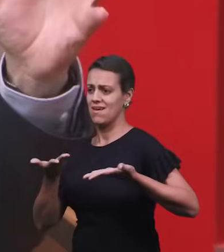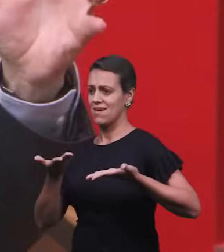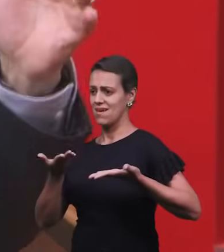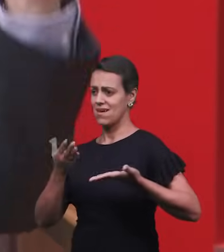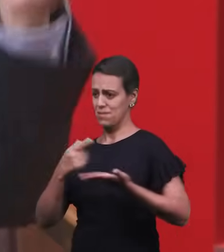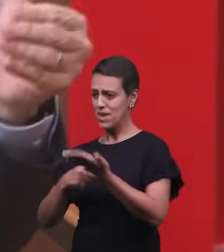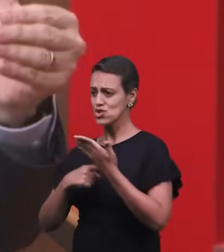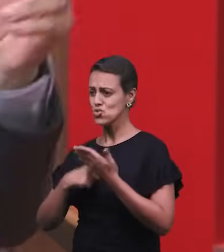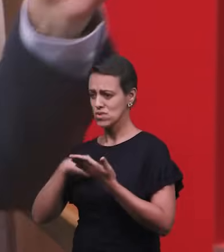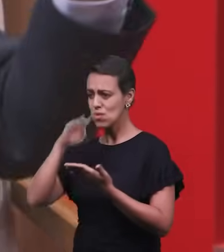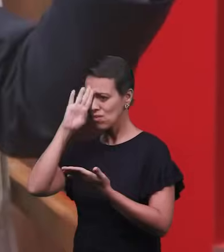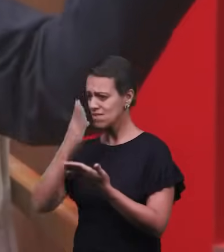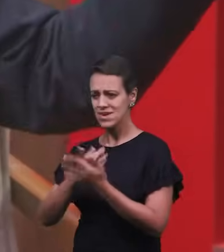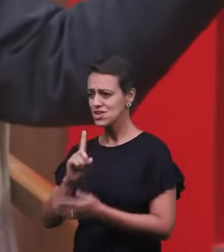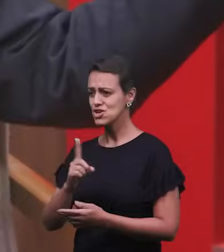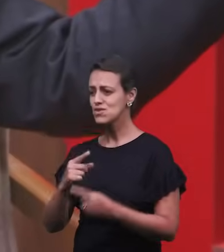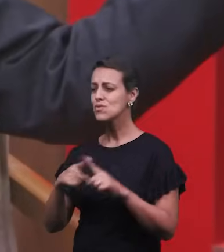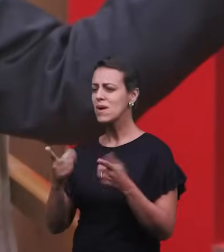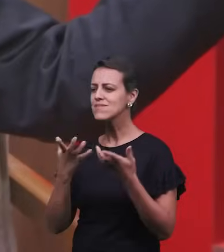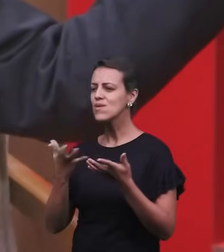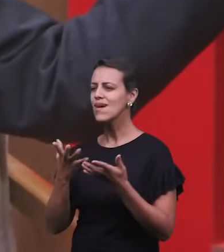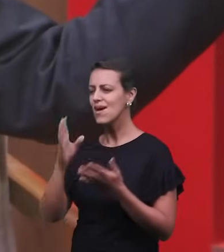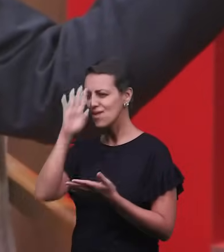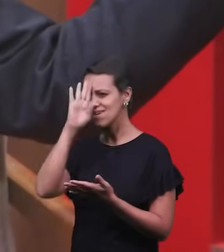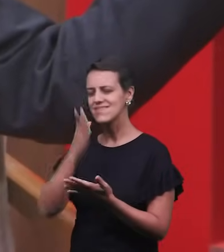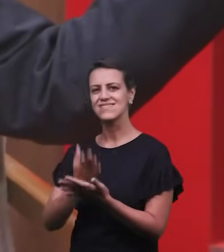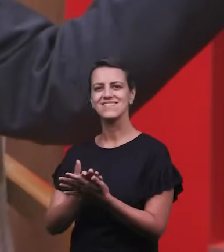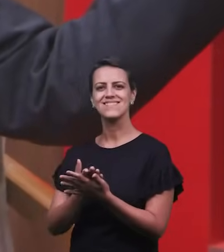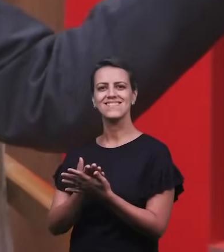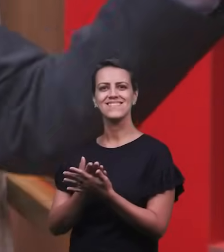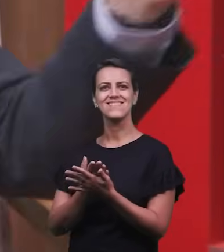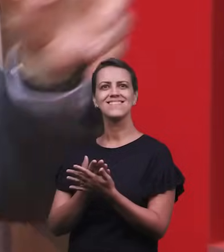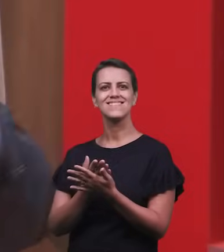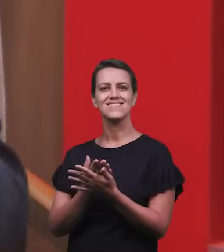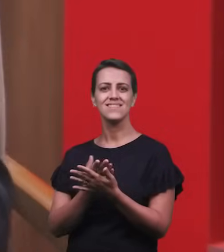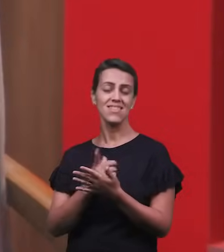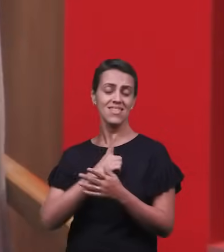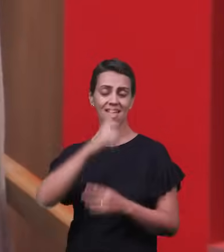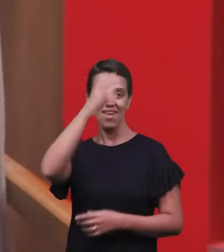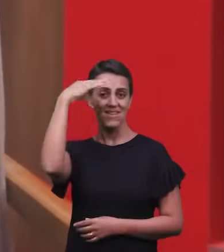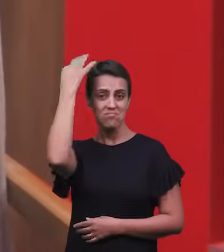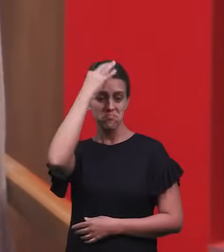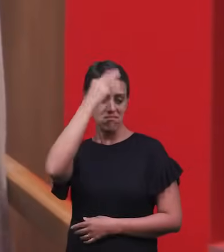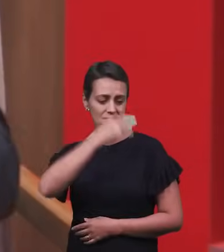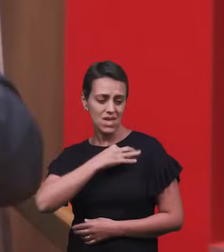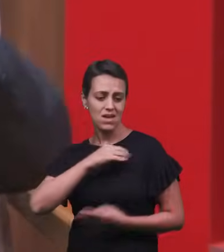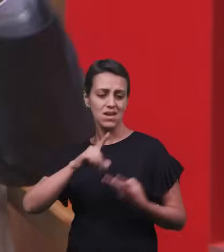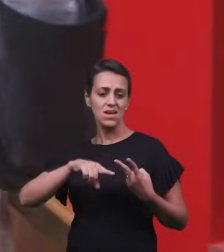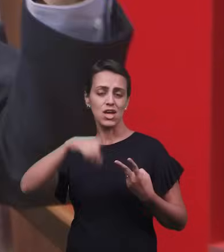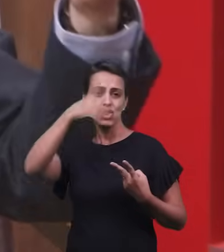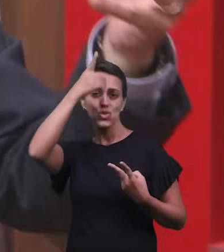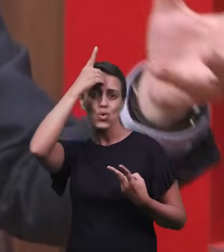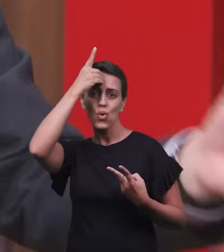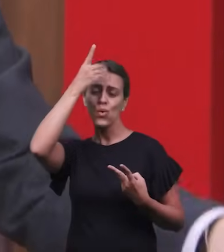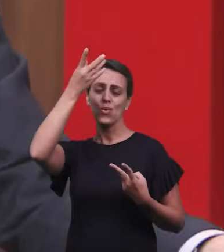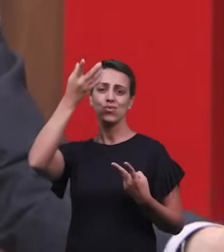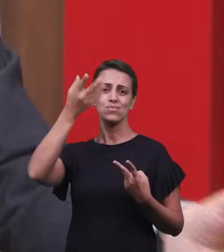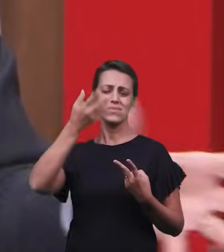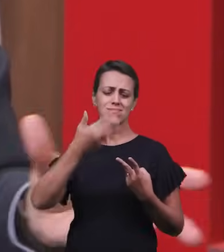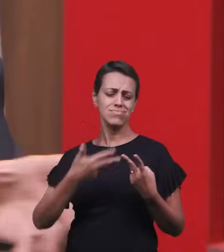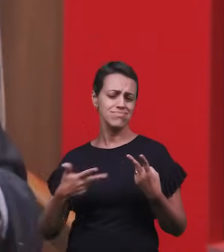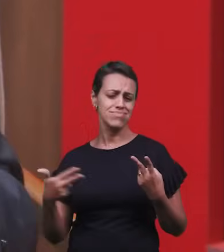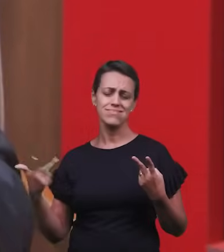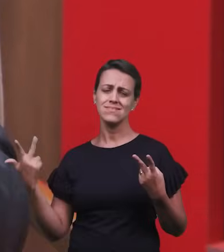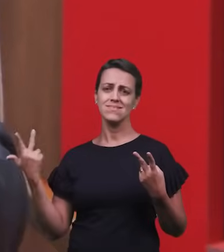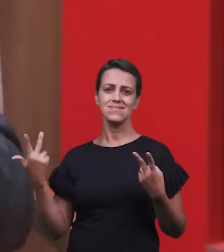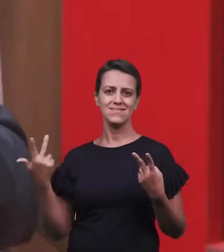nas minhas dificuldades, mas eu creio. Os sinais vão seguir. Glória a Deus. São sinais, o batismo com o Espírito Santo, os dons espirituais,